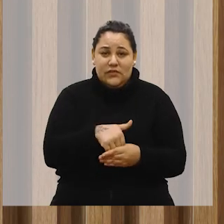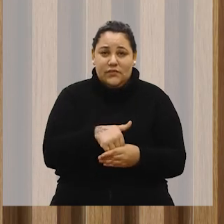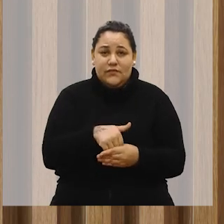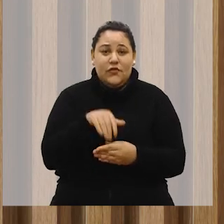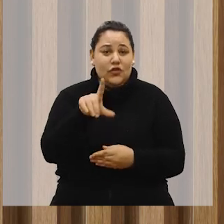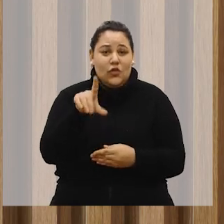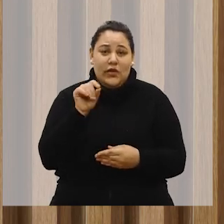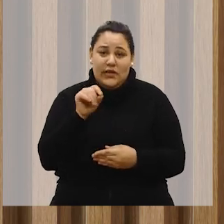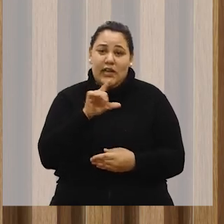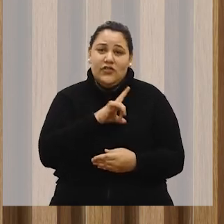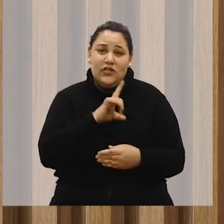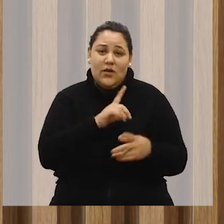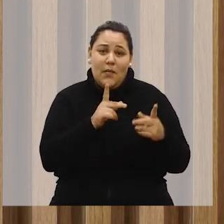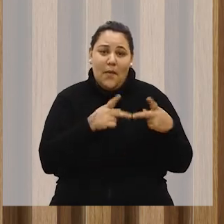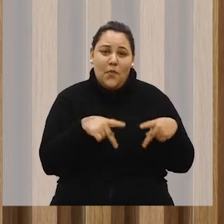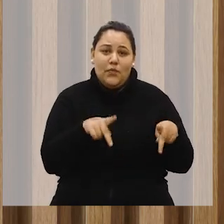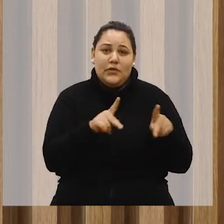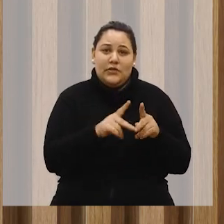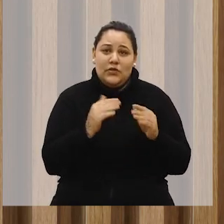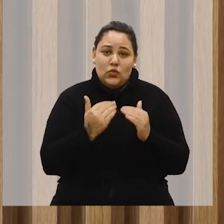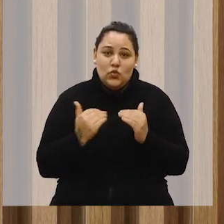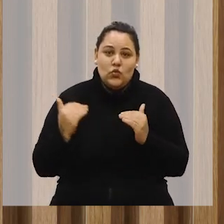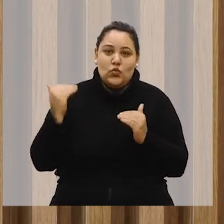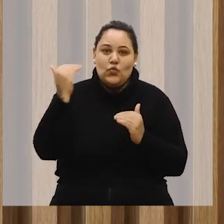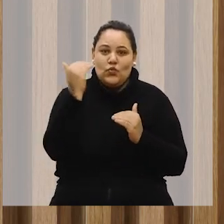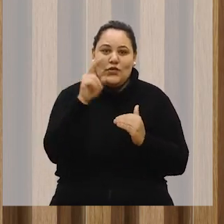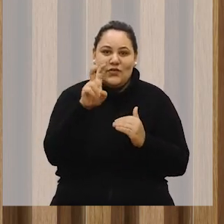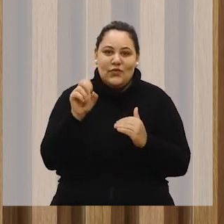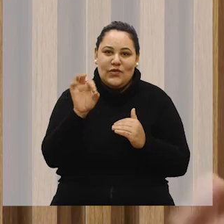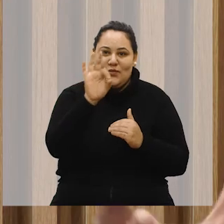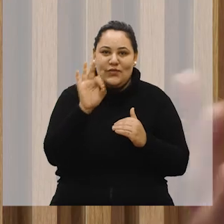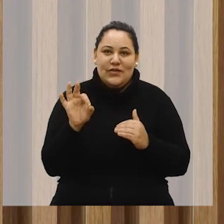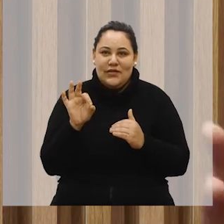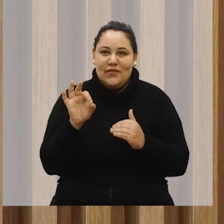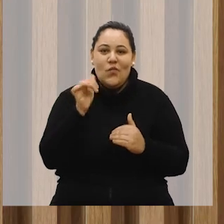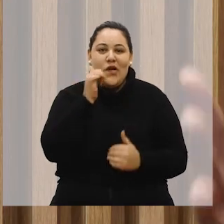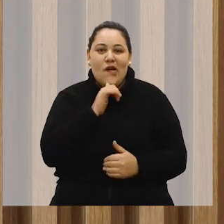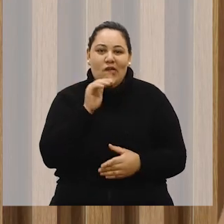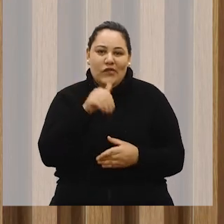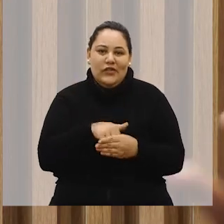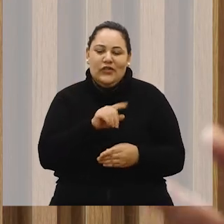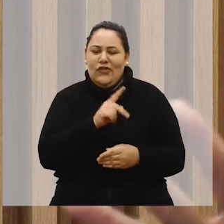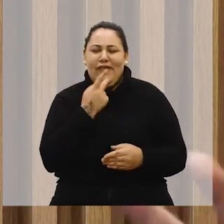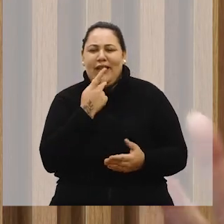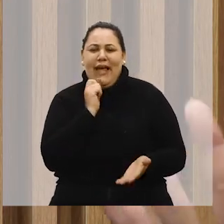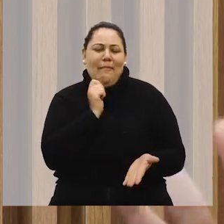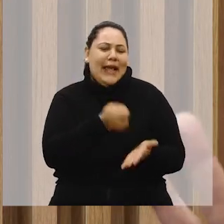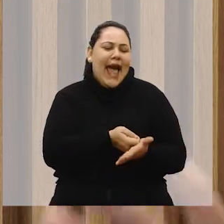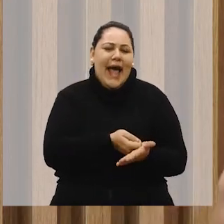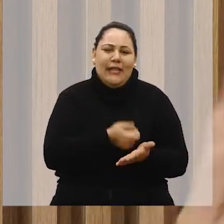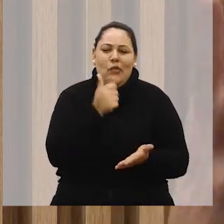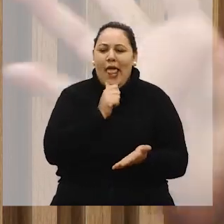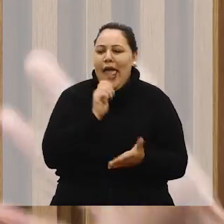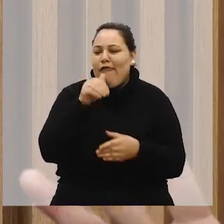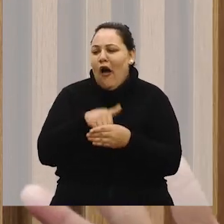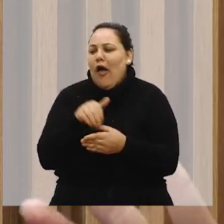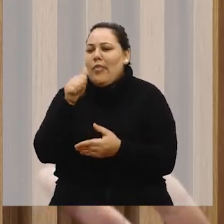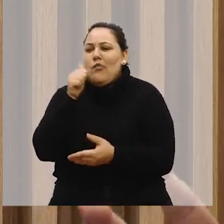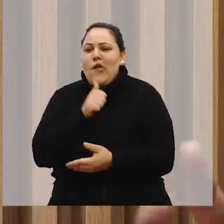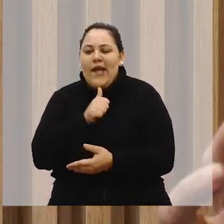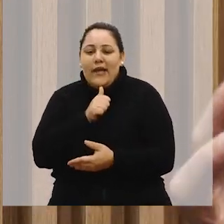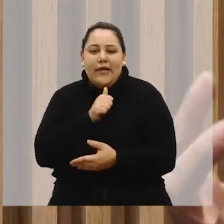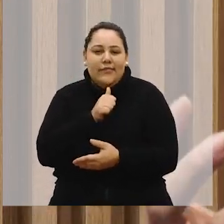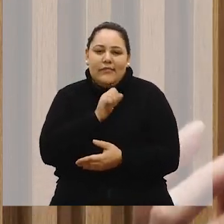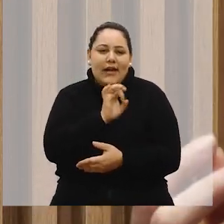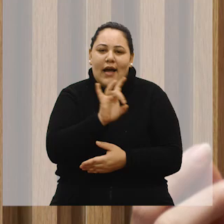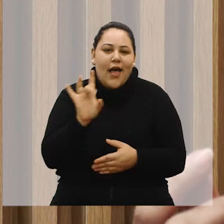nós temos uma população superior a 50% de mulheres votando. Não estou dizendo que é obrigatório que mulher vote em mulher, nem nada disso. Cada um vota em quem